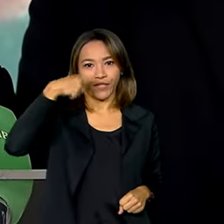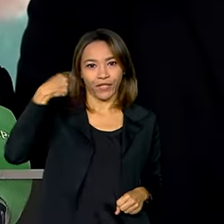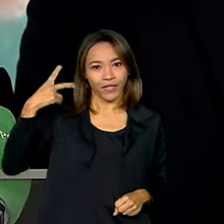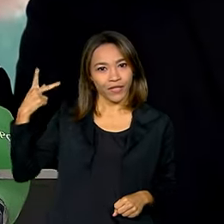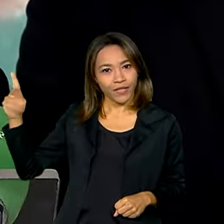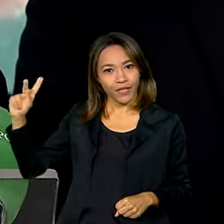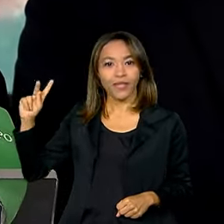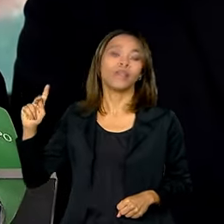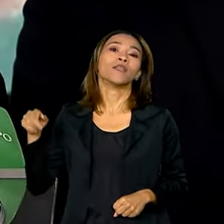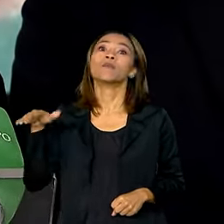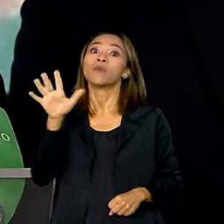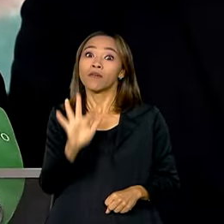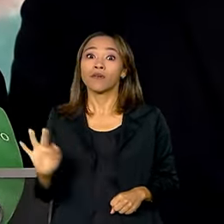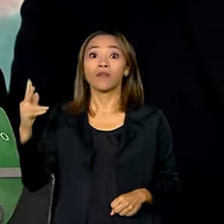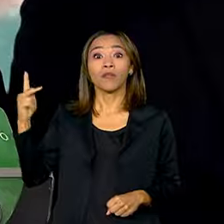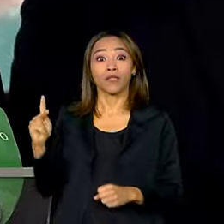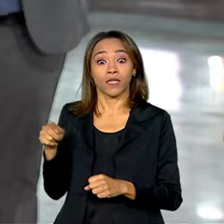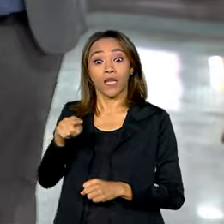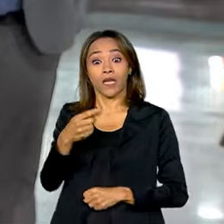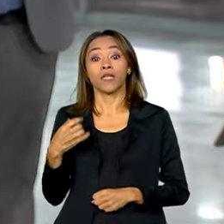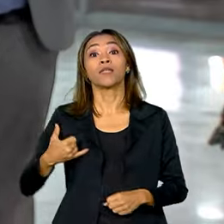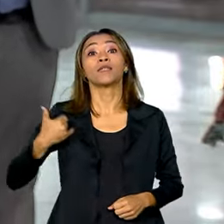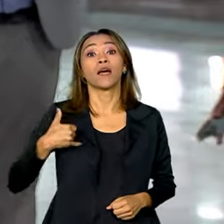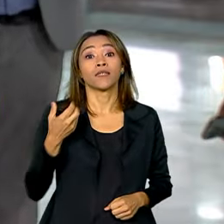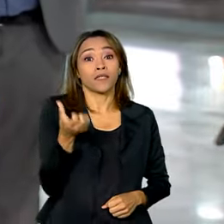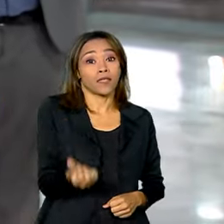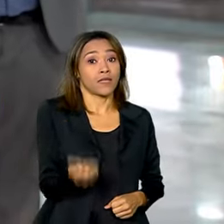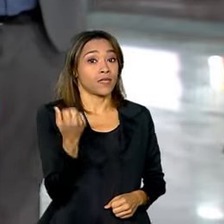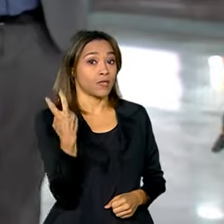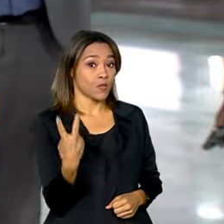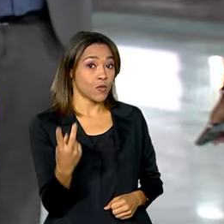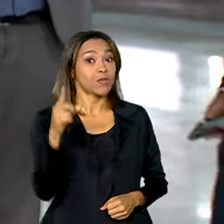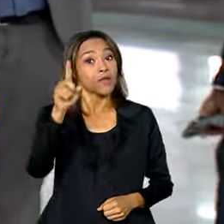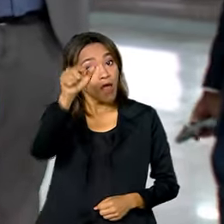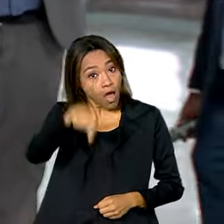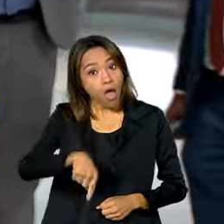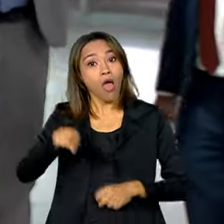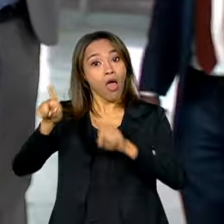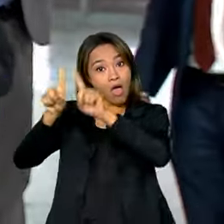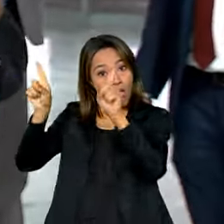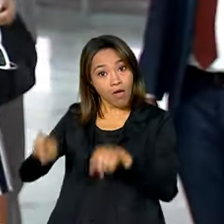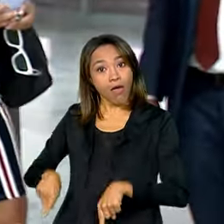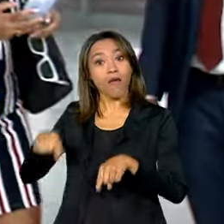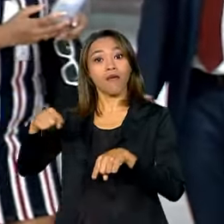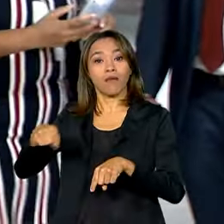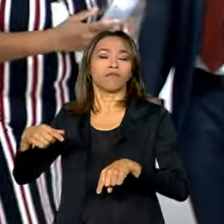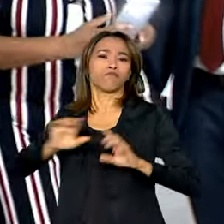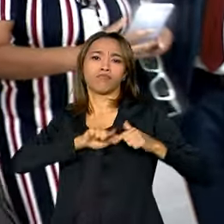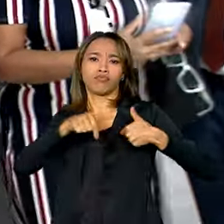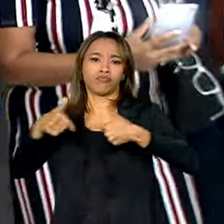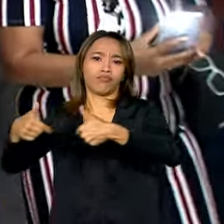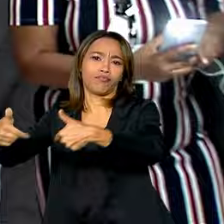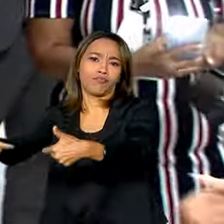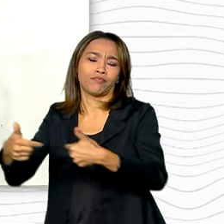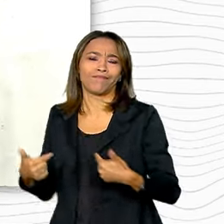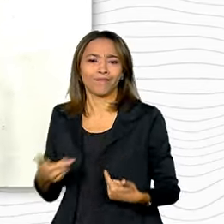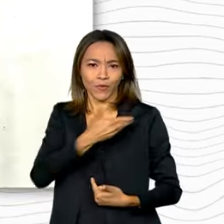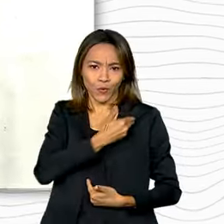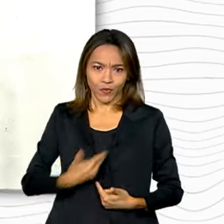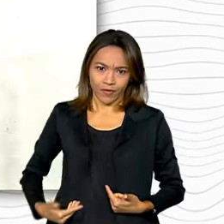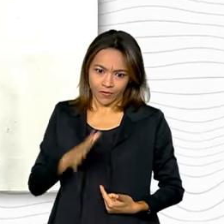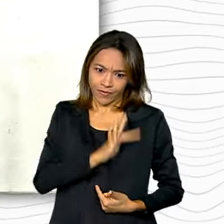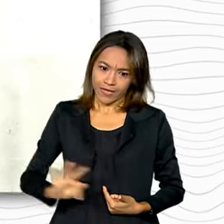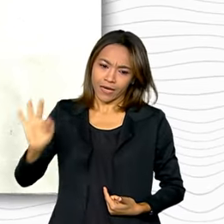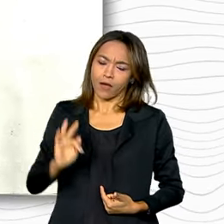Direito do Recife, André de Paula tem 62 anos e é servidor público federal de carreira. Está na